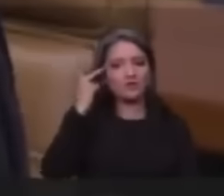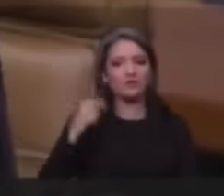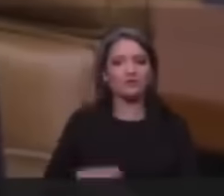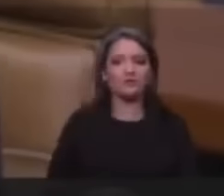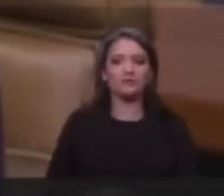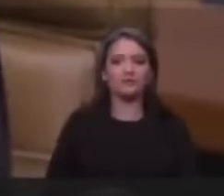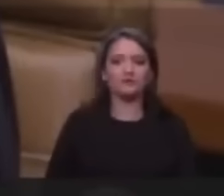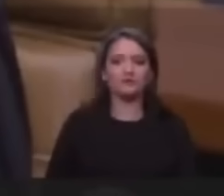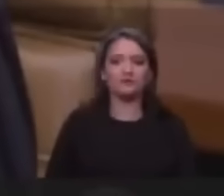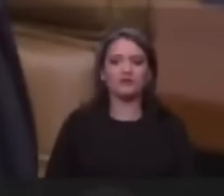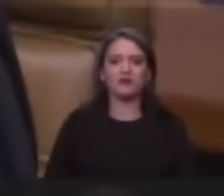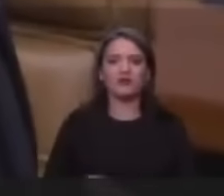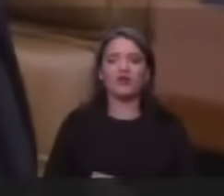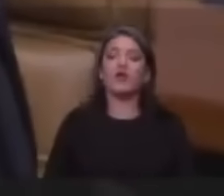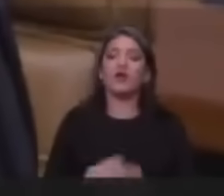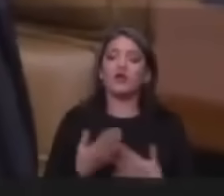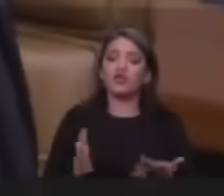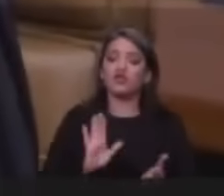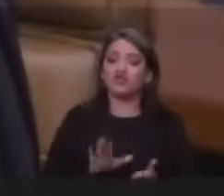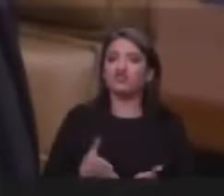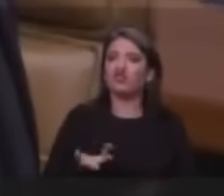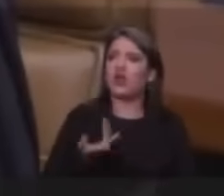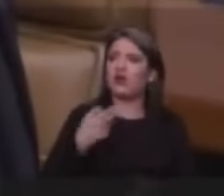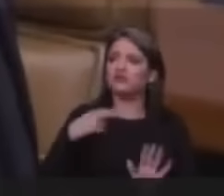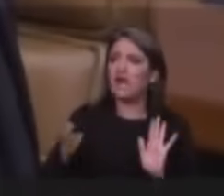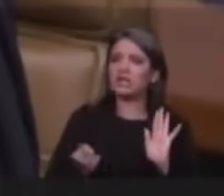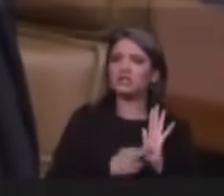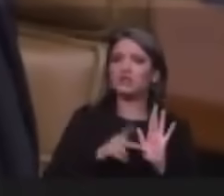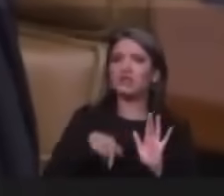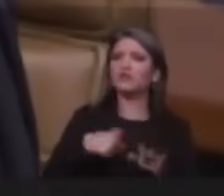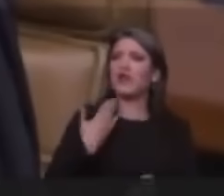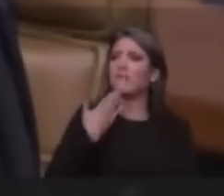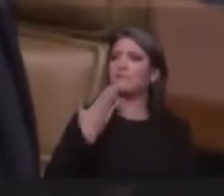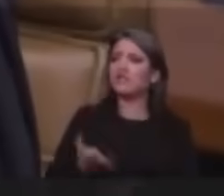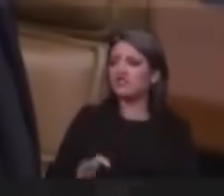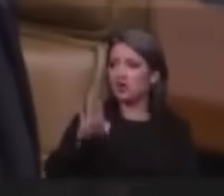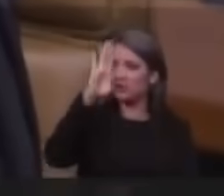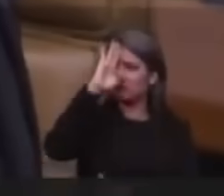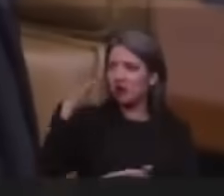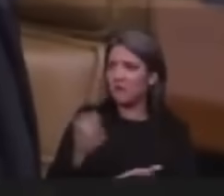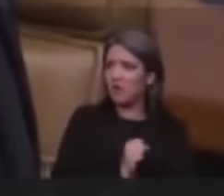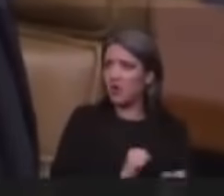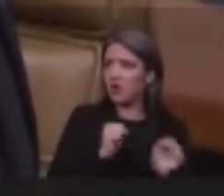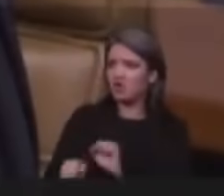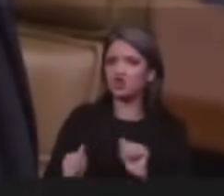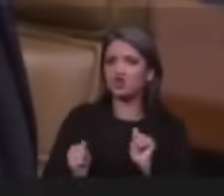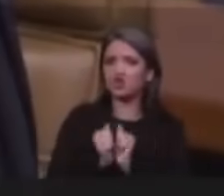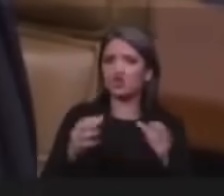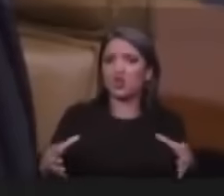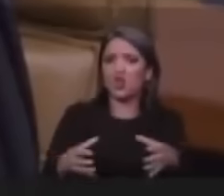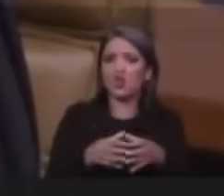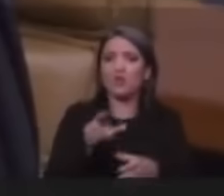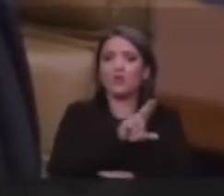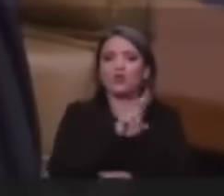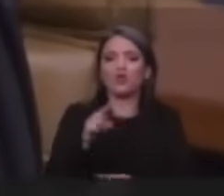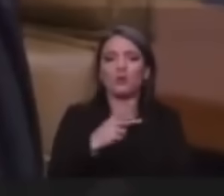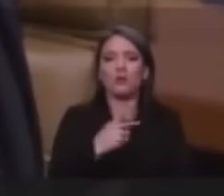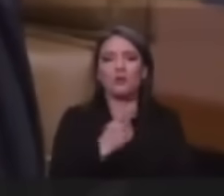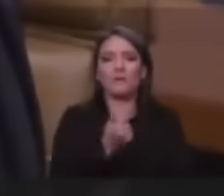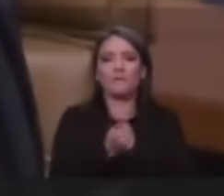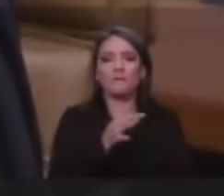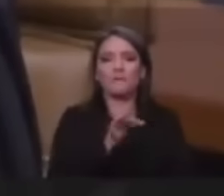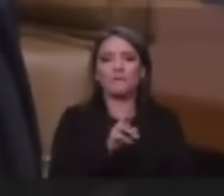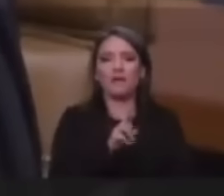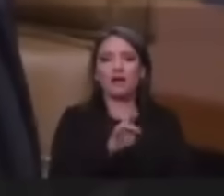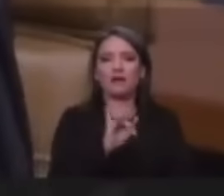Já confessou pleiteando intervenção militar em conjunto com um grupo denominado Patriotas